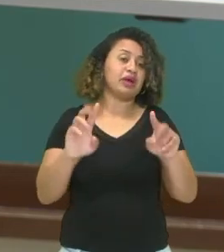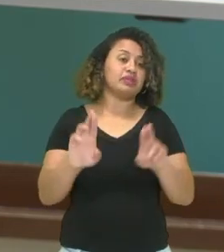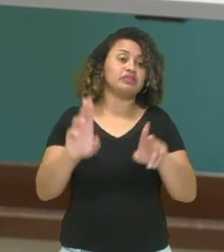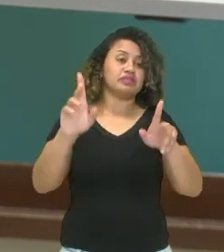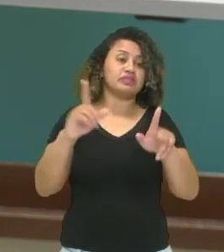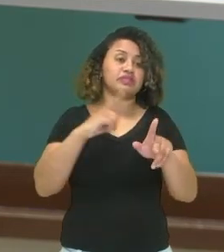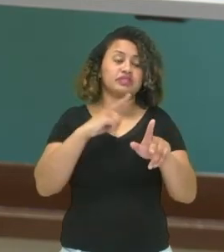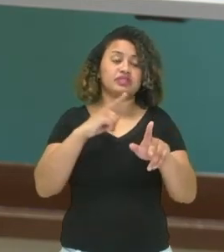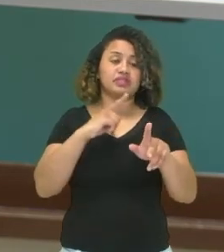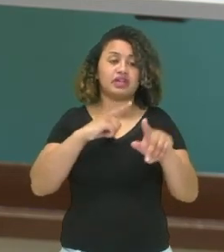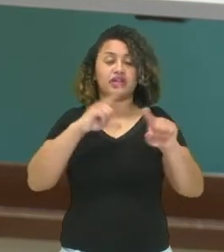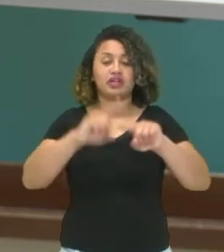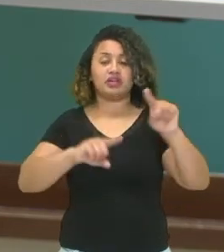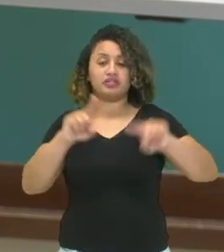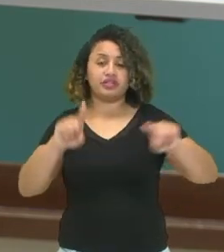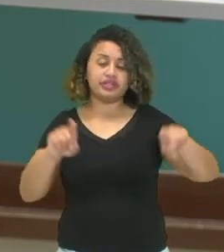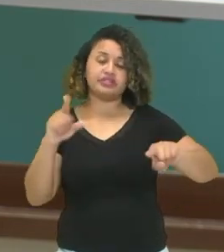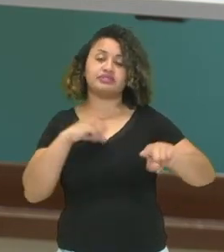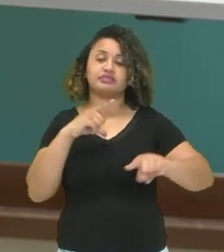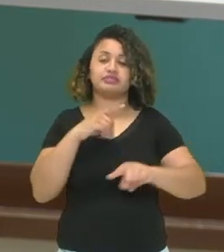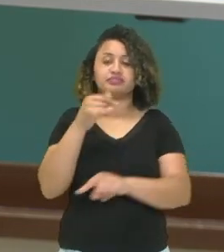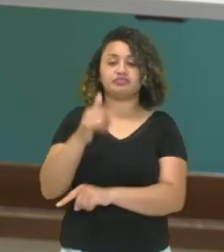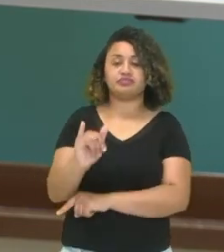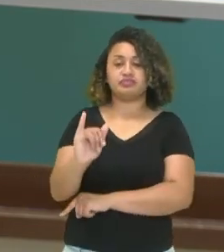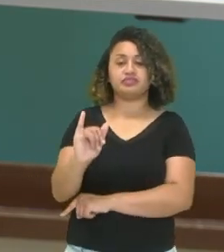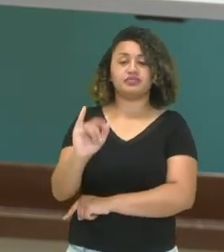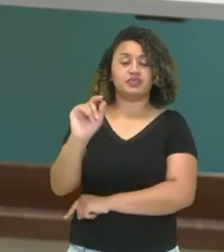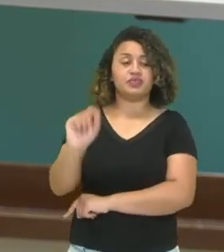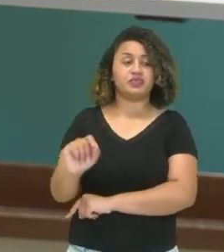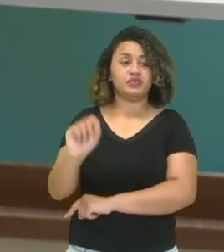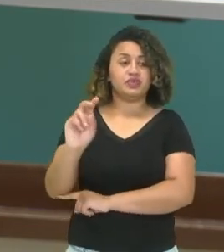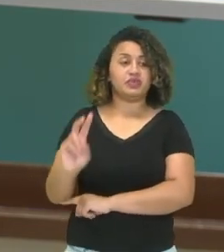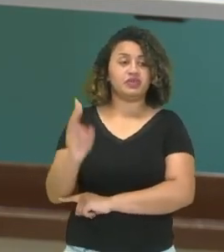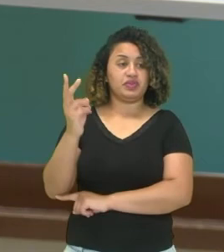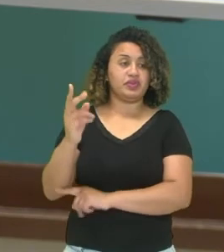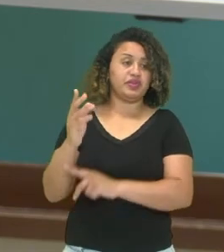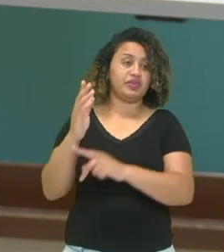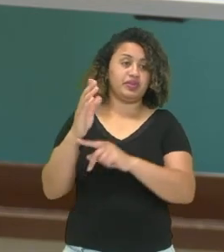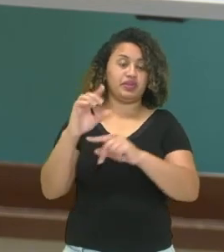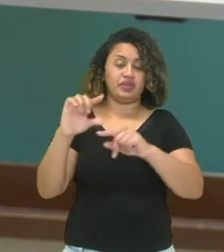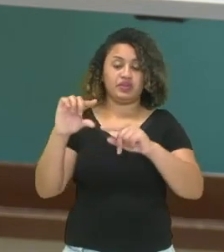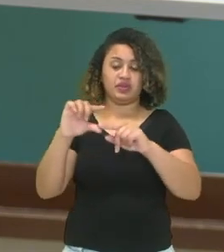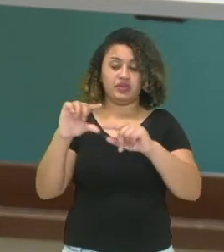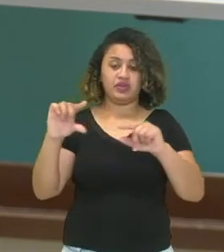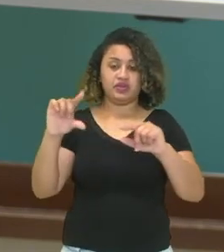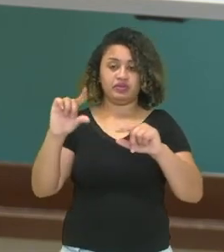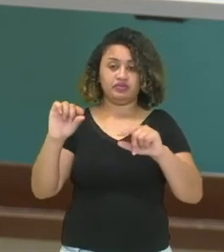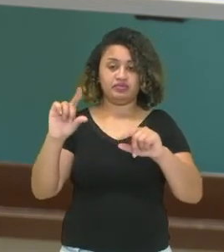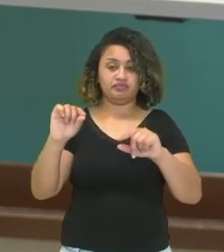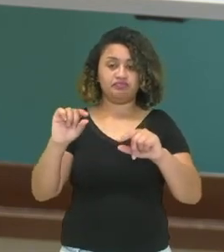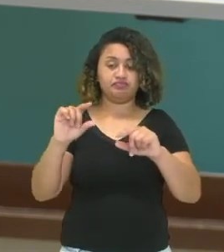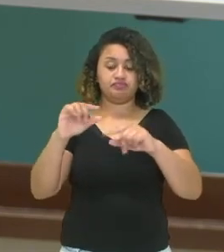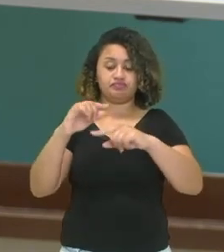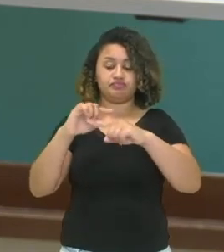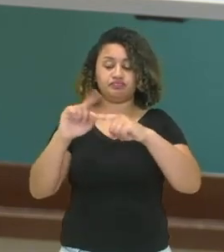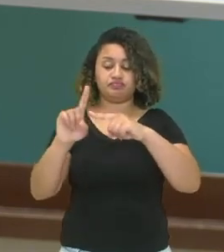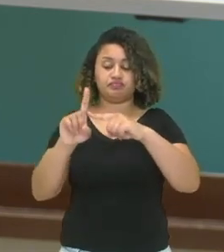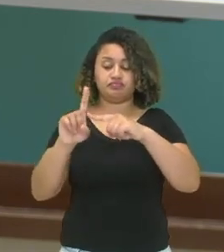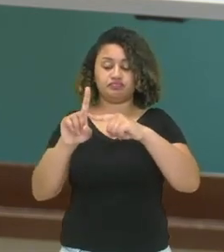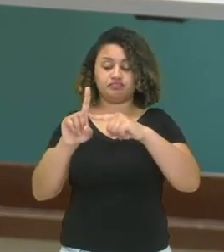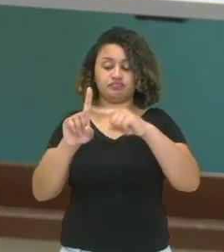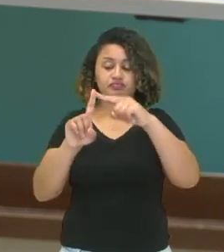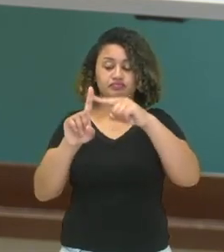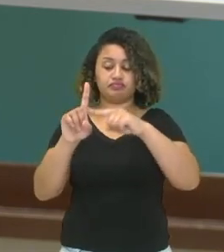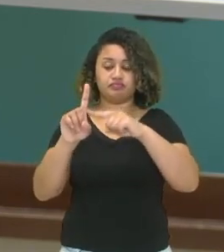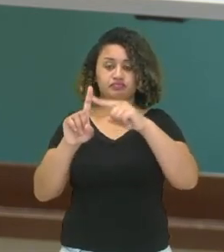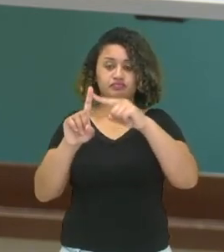vai ter a variação de Y, que vai ser exatamente esse cateto oposto. Aqui eu vou fazer a variação